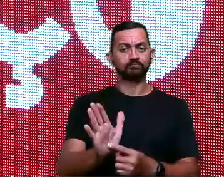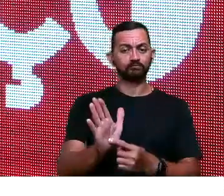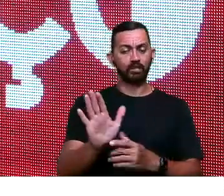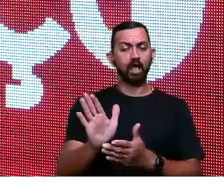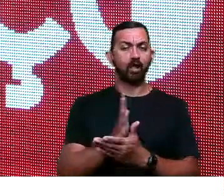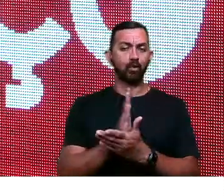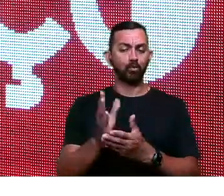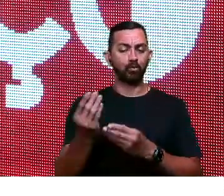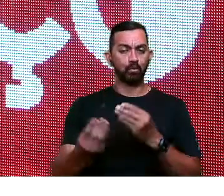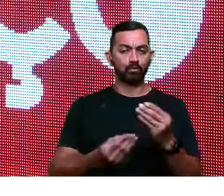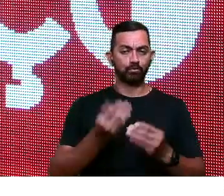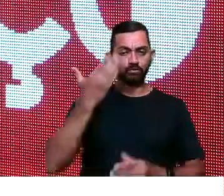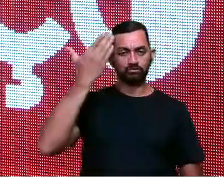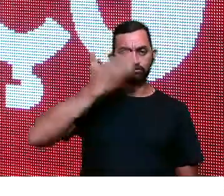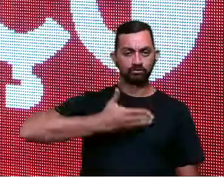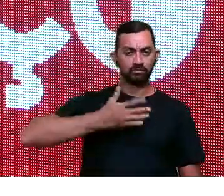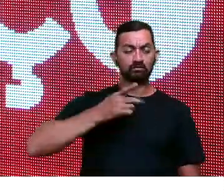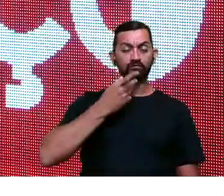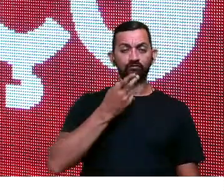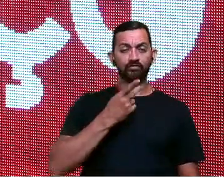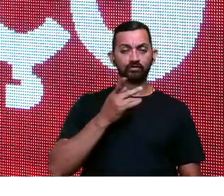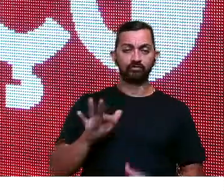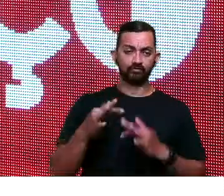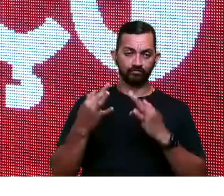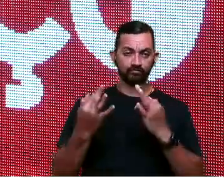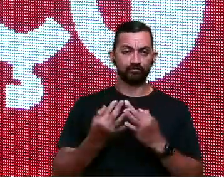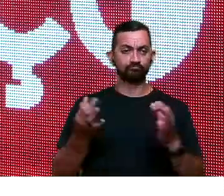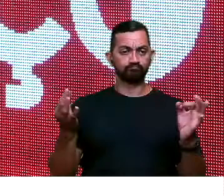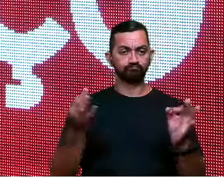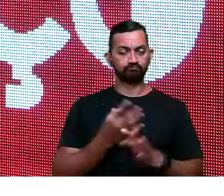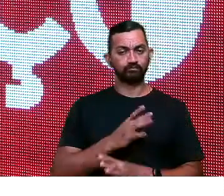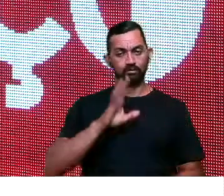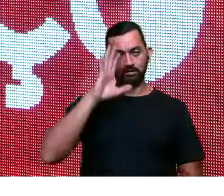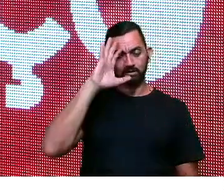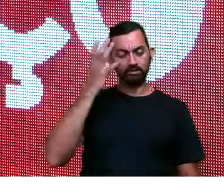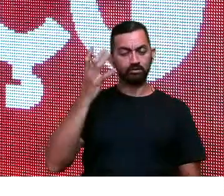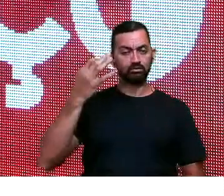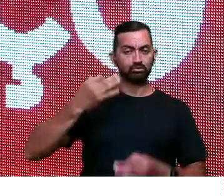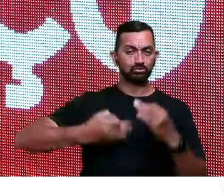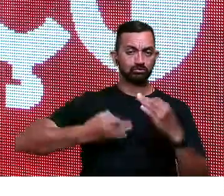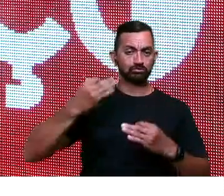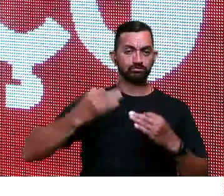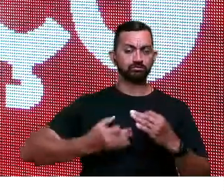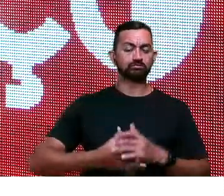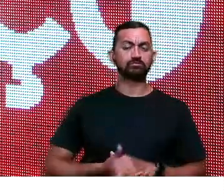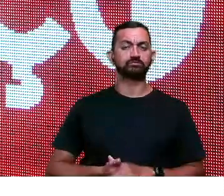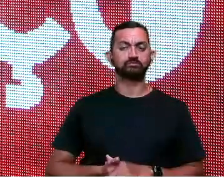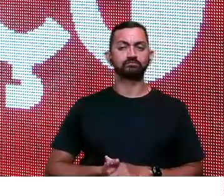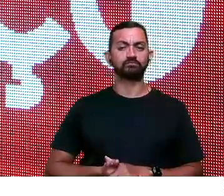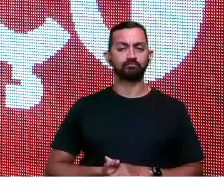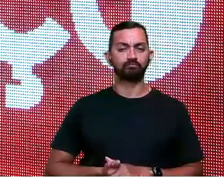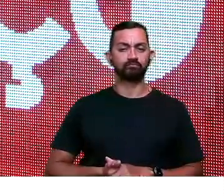se manifestar de alguma forma diante do que disse a família depois dessa decisão